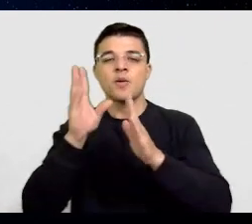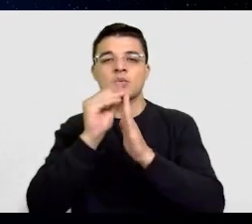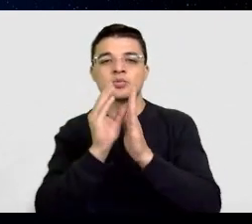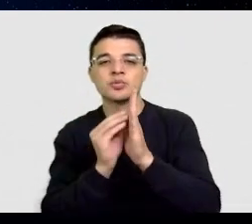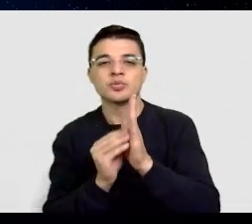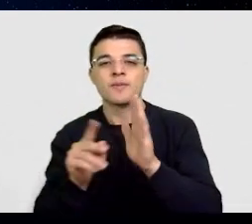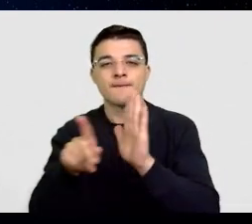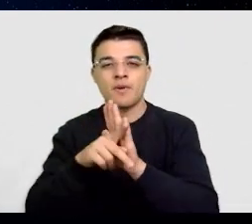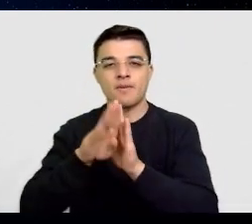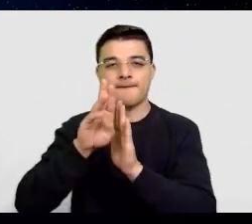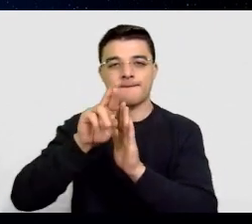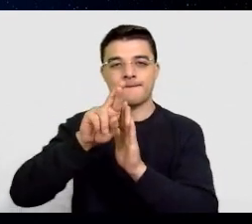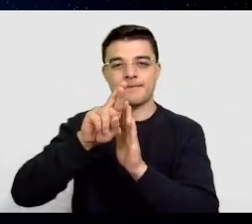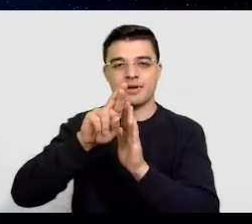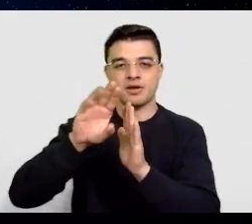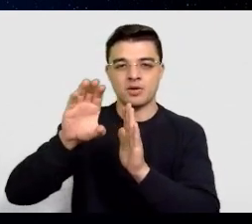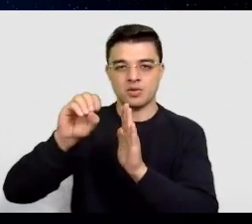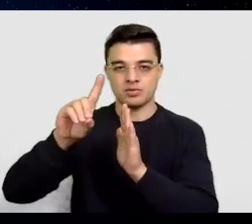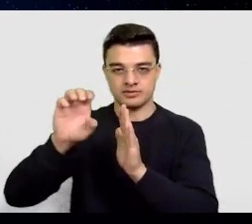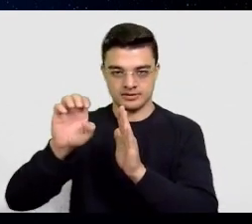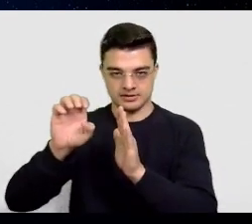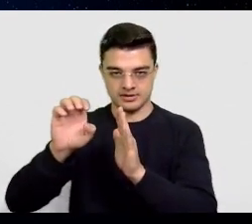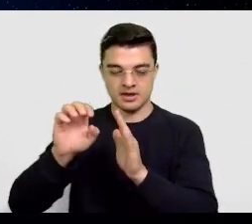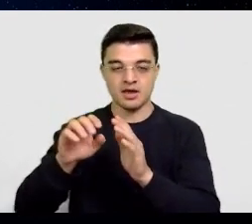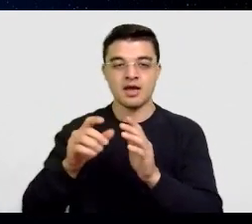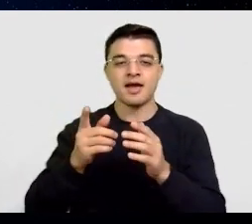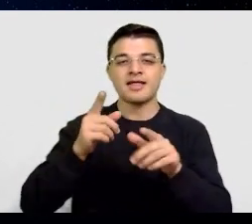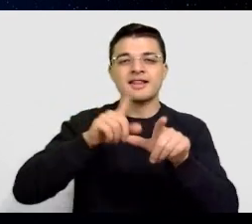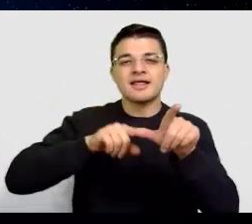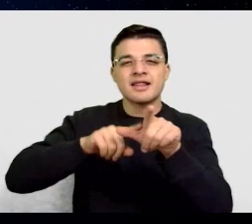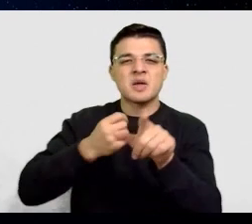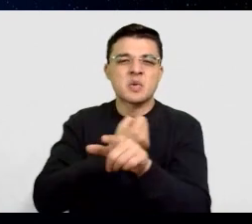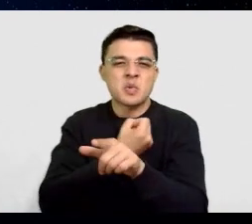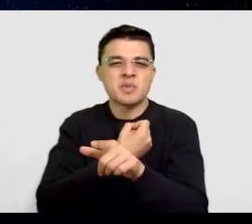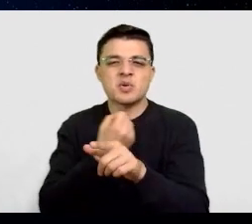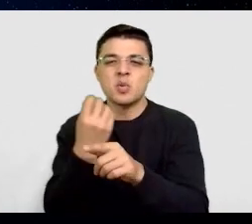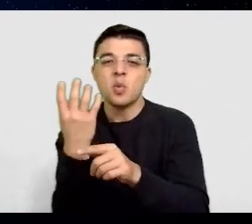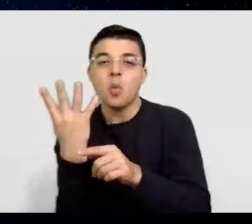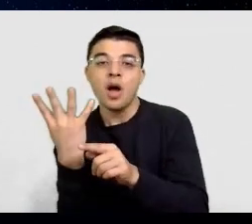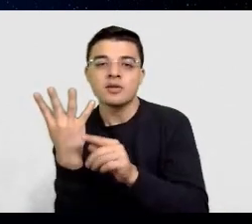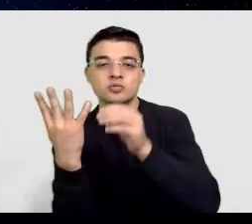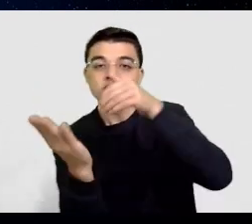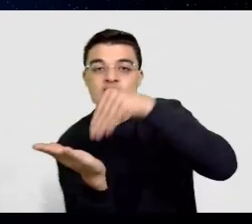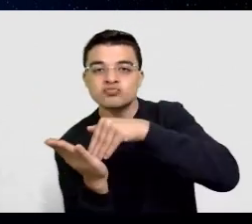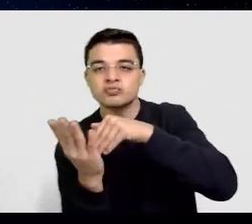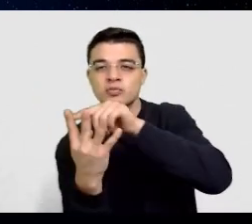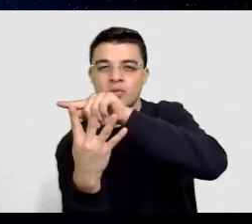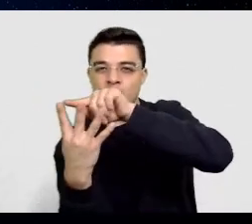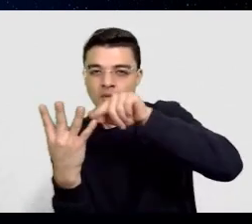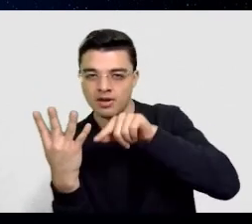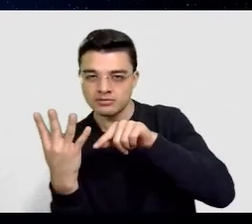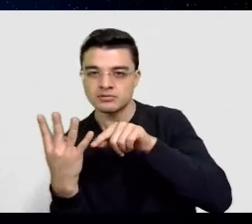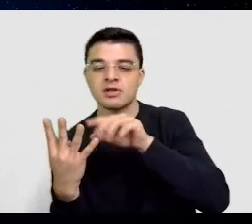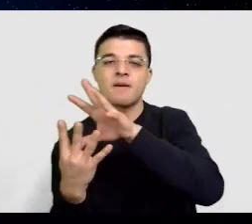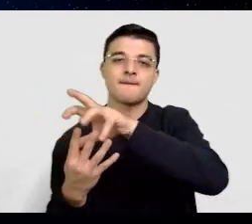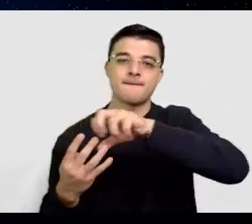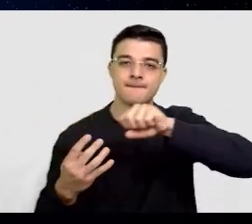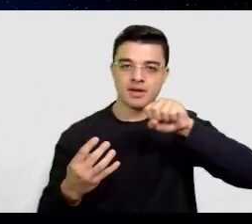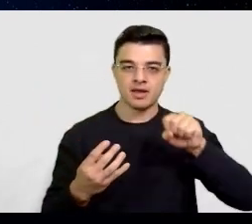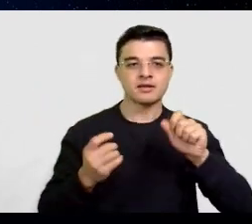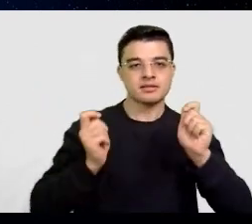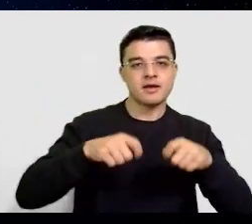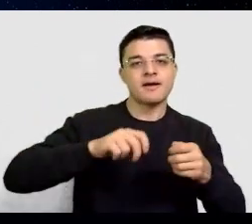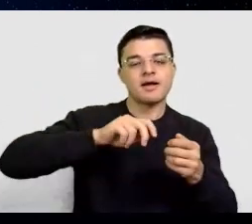últimos caracteres, para que ele seja validado, né, pelas aplicações que vão traduzir, né, o conteúdo desse BR